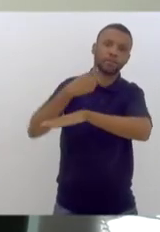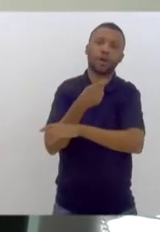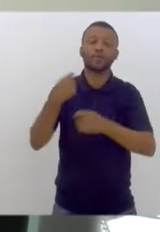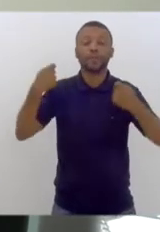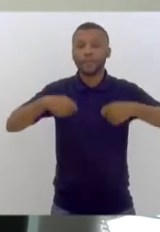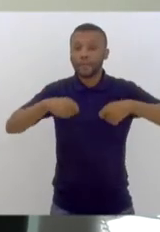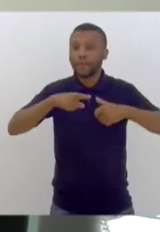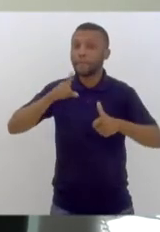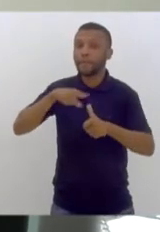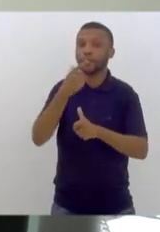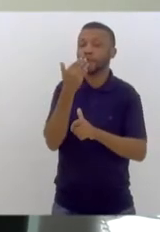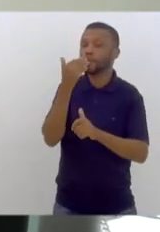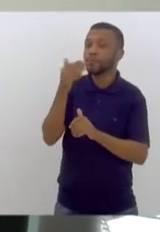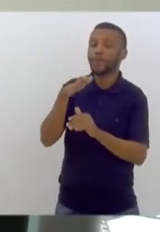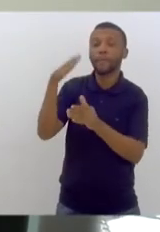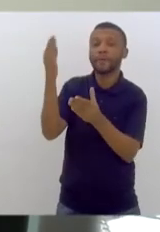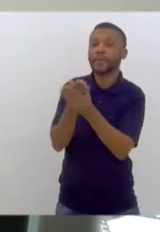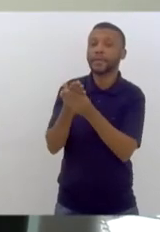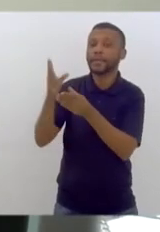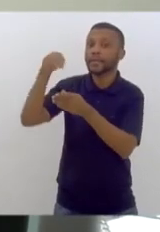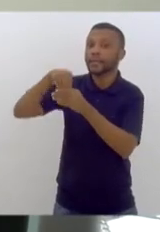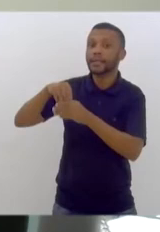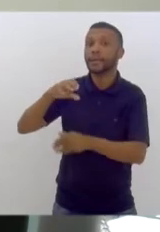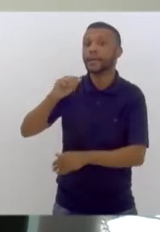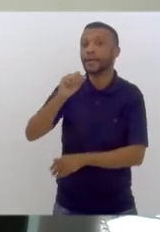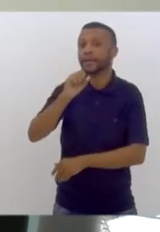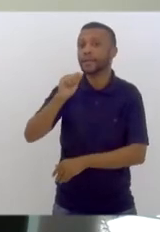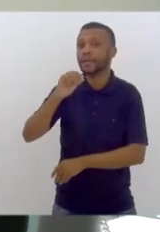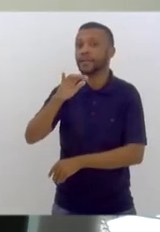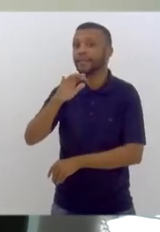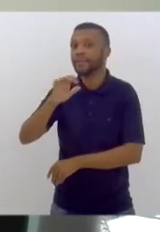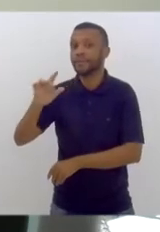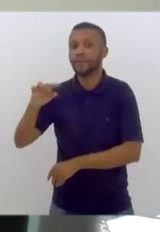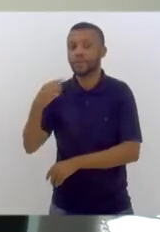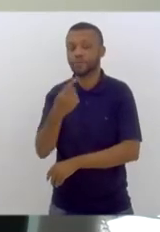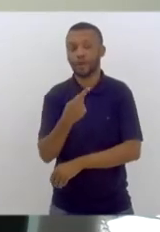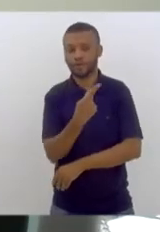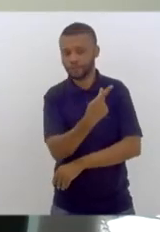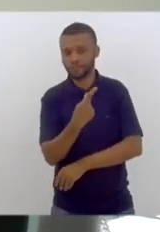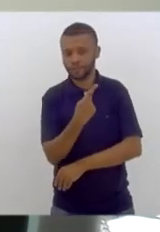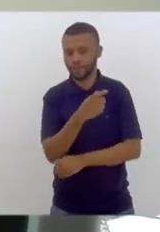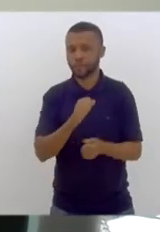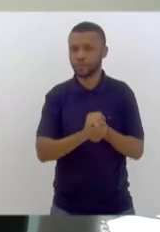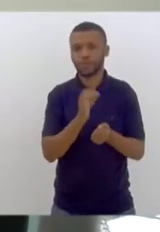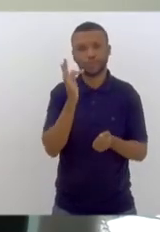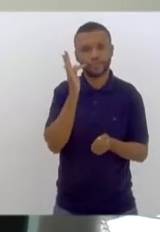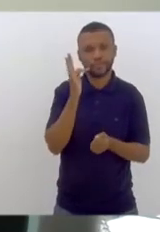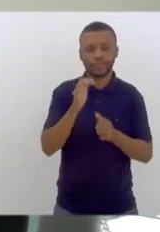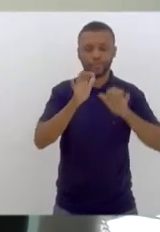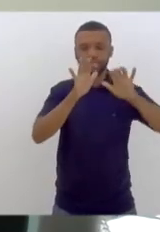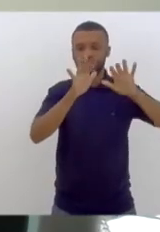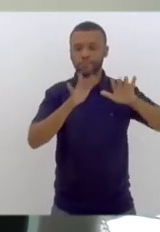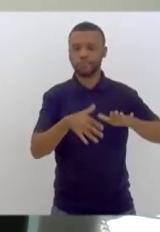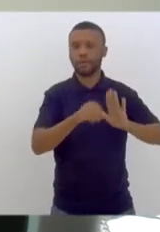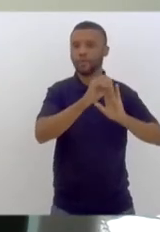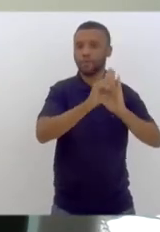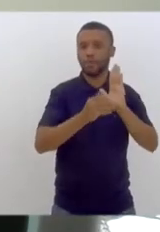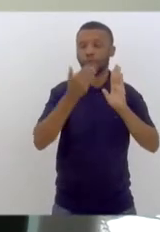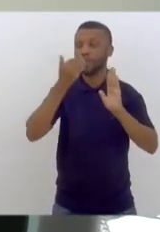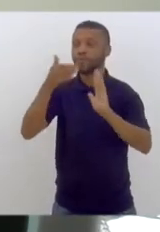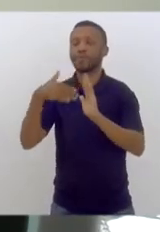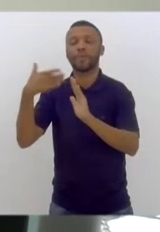requisitar o processo que está lá na Casa Civil, que acabamos, eu e o Serafine, de fazer o ofício de